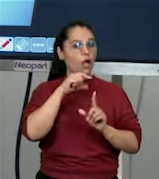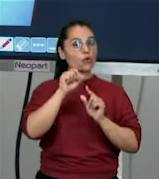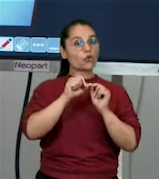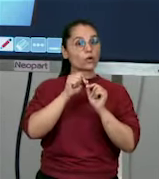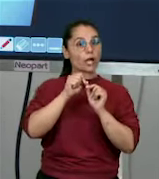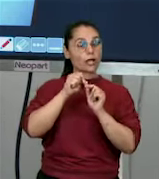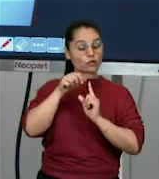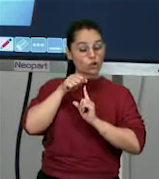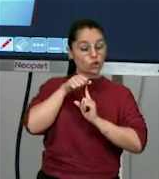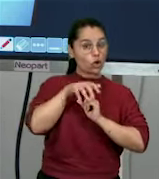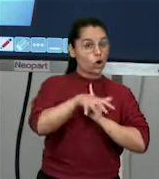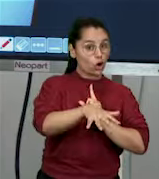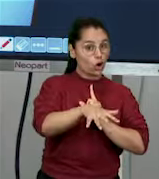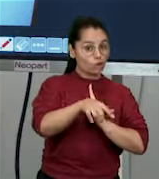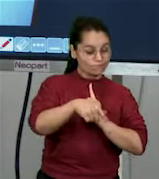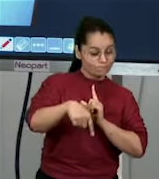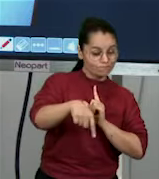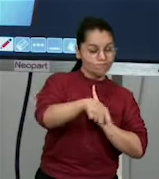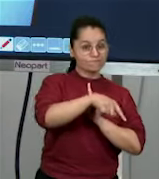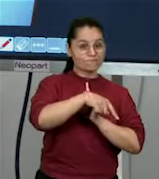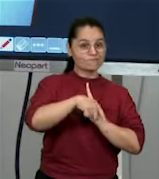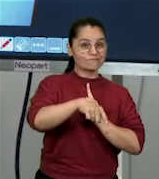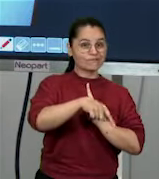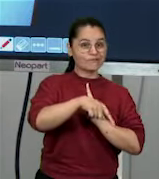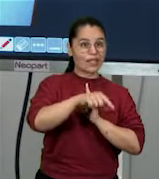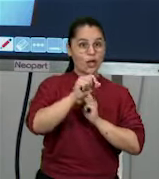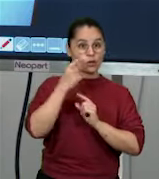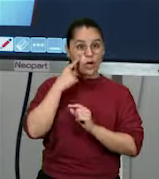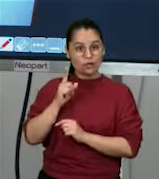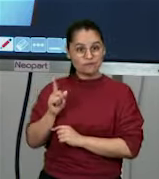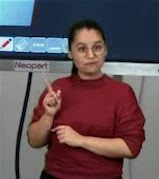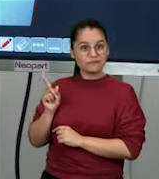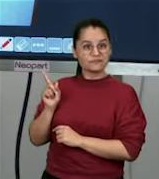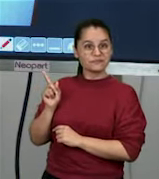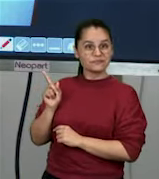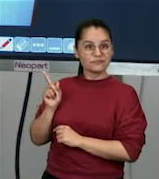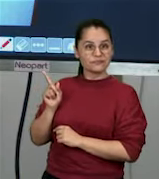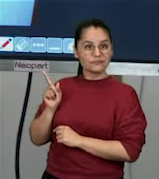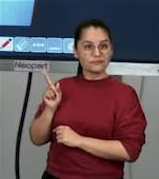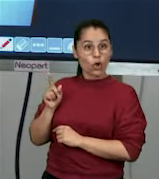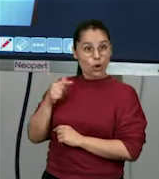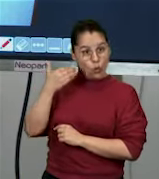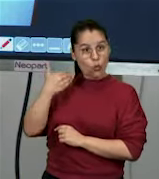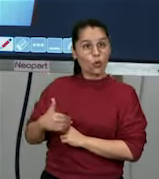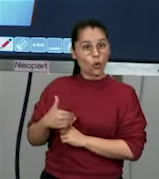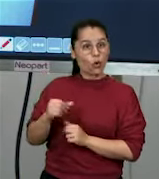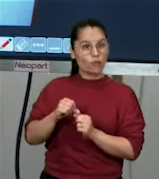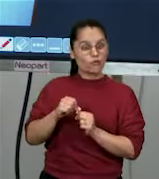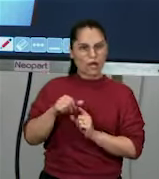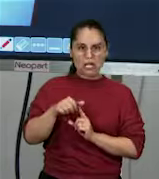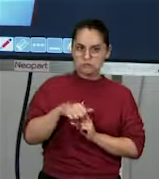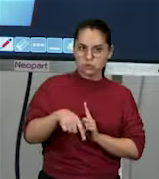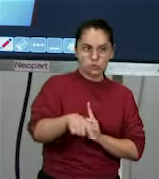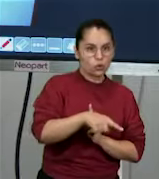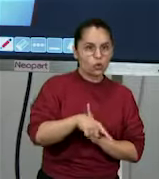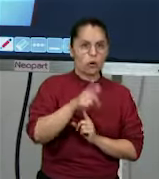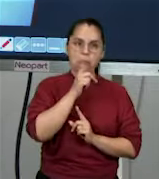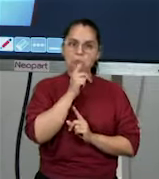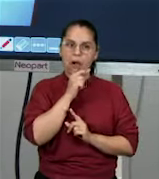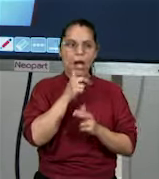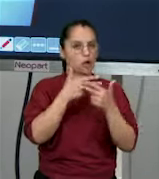do personagem. E a sombra do personagem é a sombra que o seu próprio corpo faz na superfície, seja no chão, na